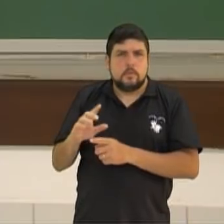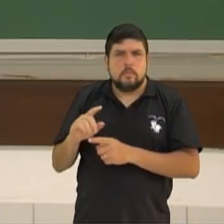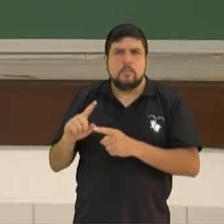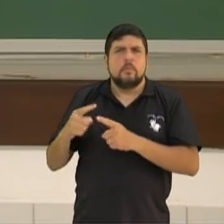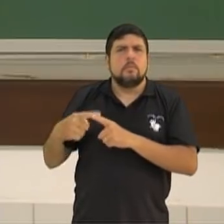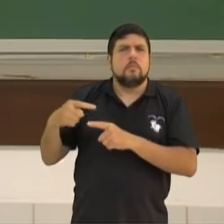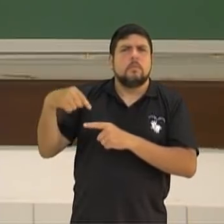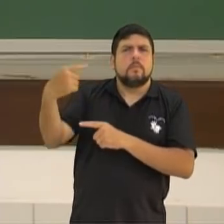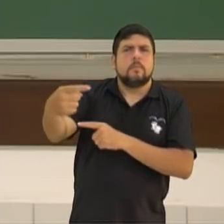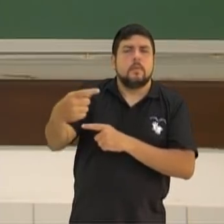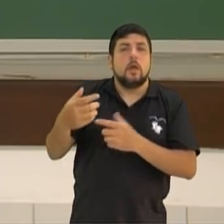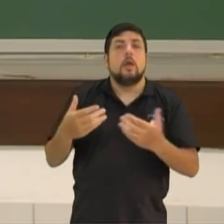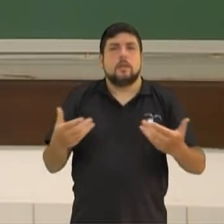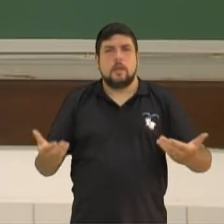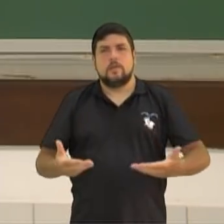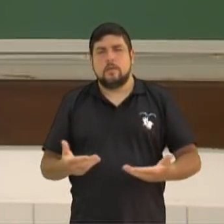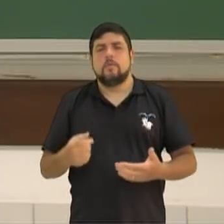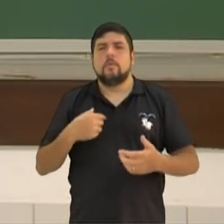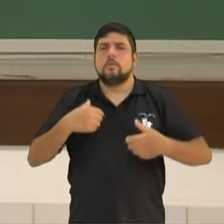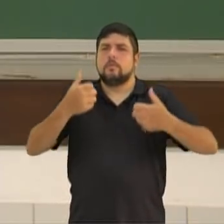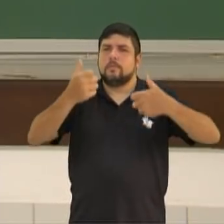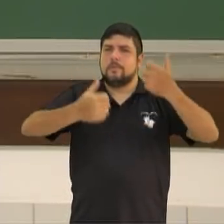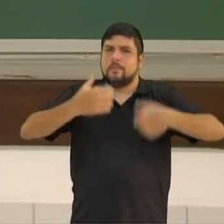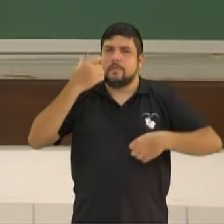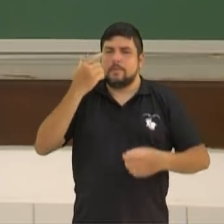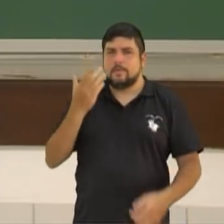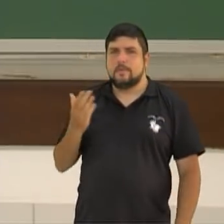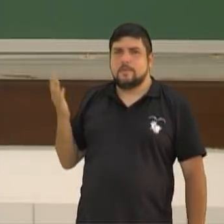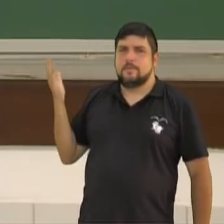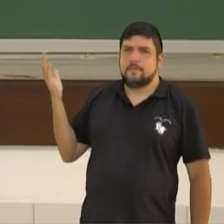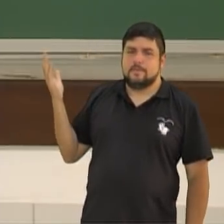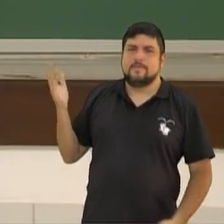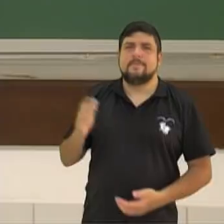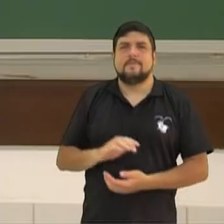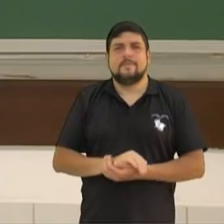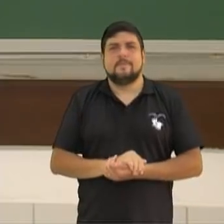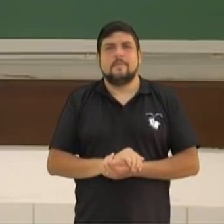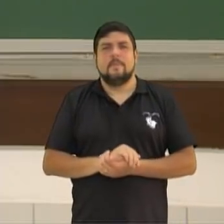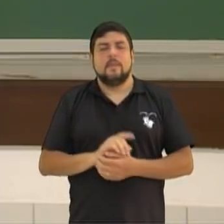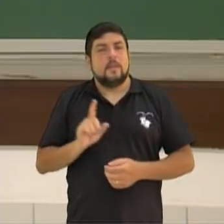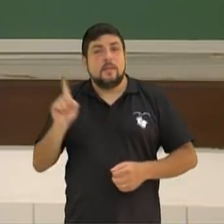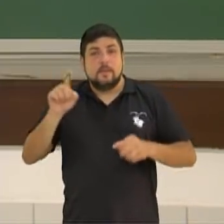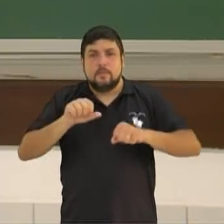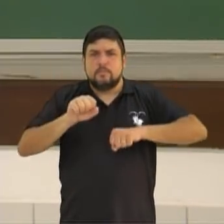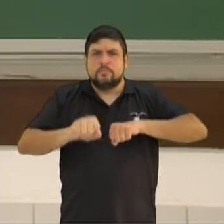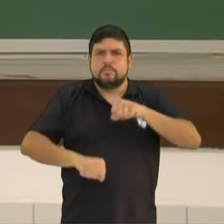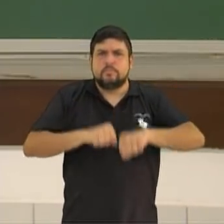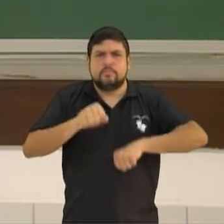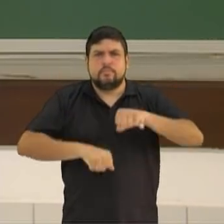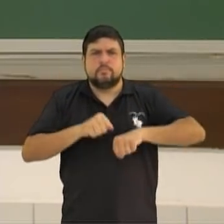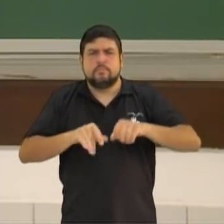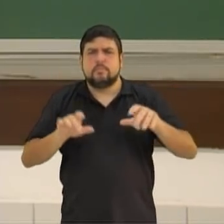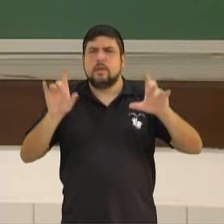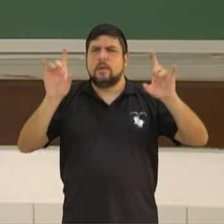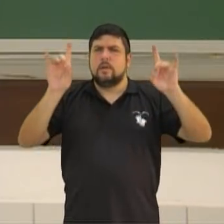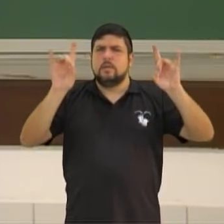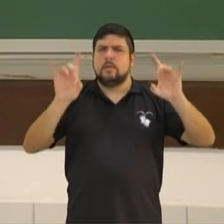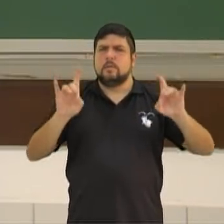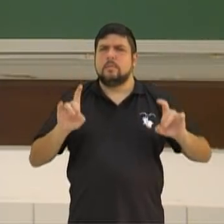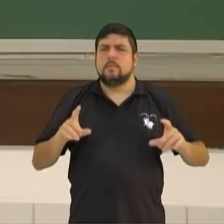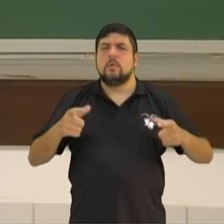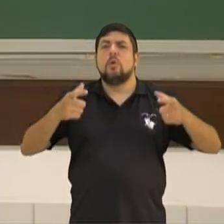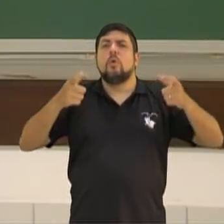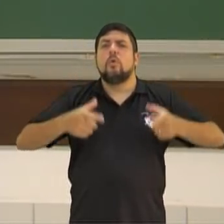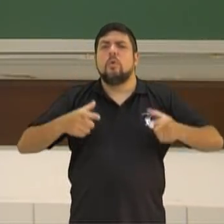trataríamos dele hoje. Então hoje a gente vai falar desse ciclismo especial praticado em